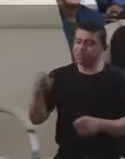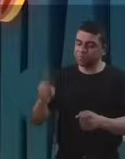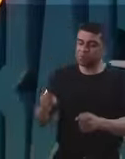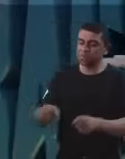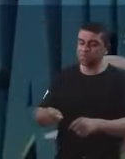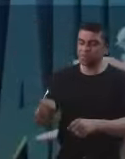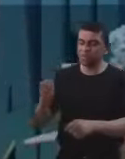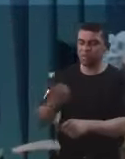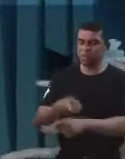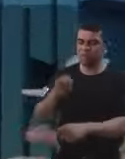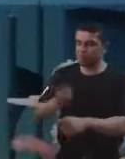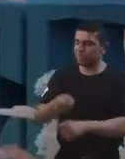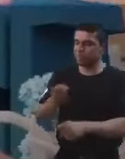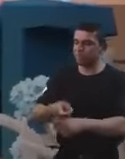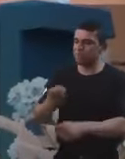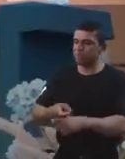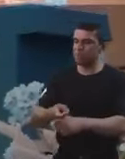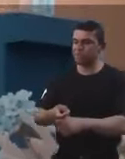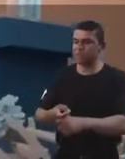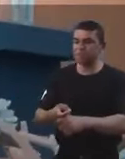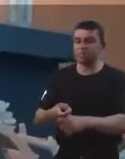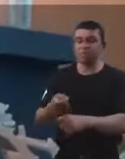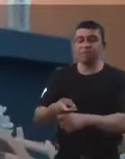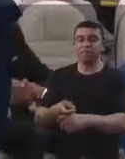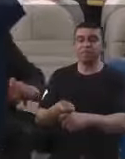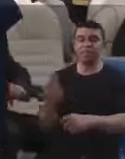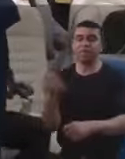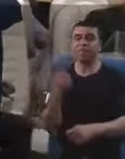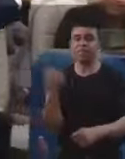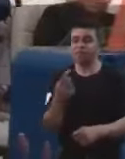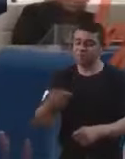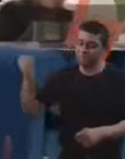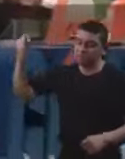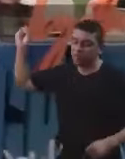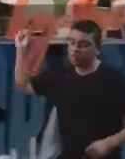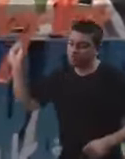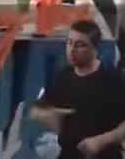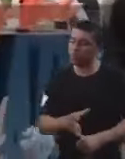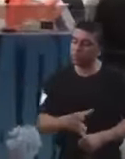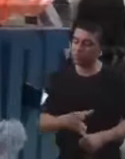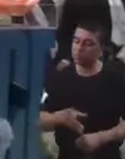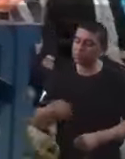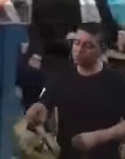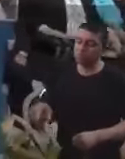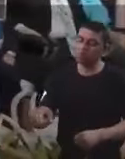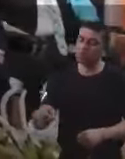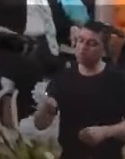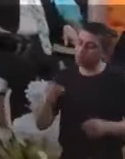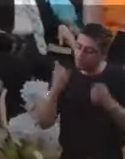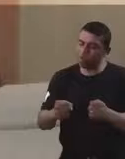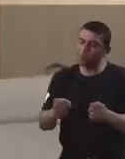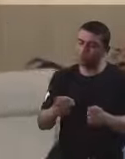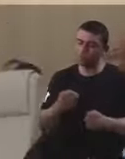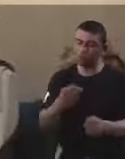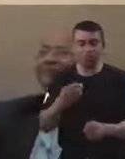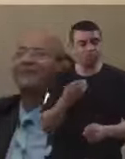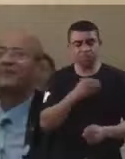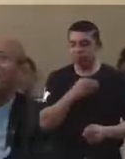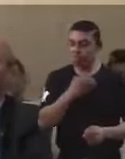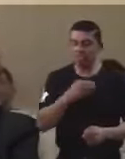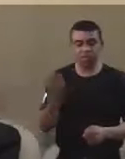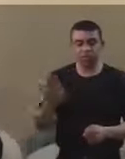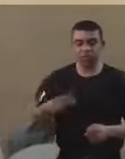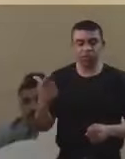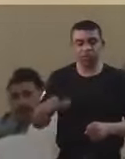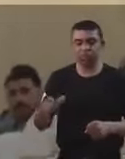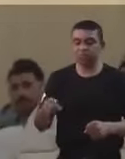Aí começaram a se retirar um por um. É, rapaz, eu roubei o jegue do vizinho. É, rapaz, eu tô cobiçando a mulher do vizinho laçar, só a graça.